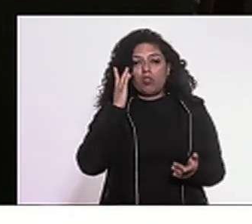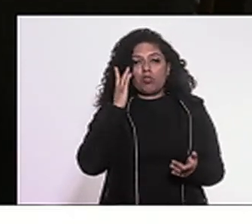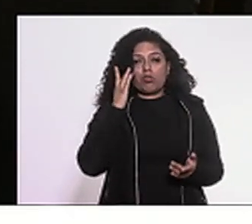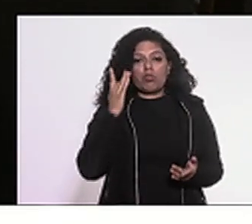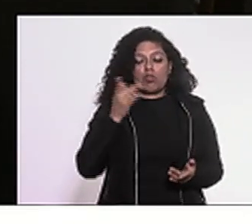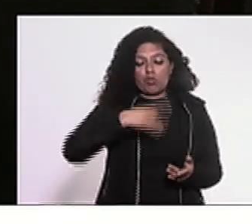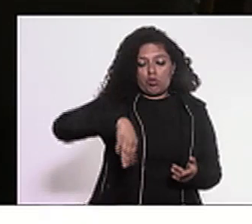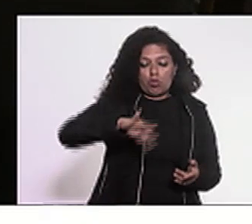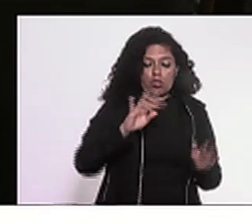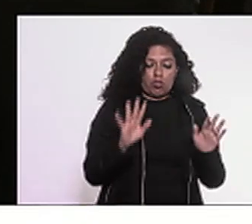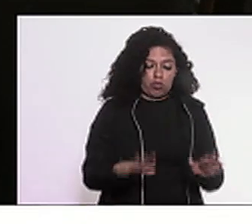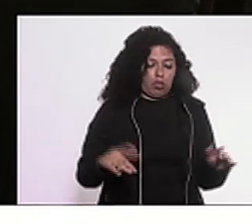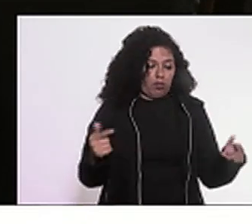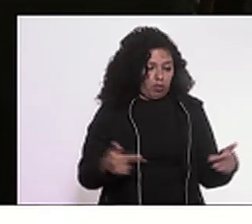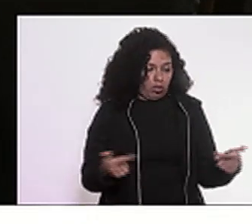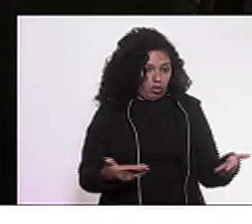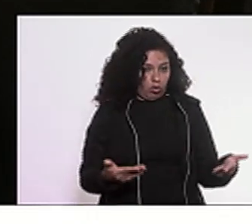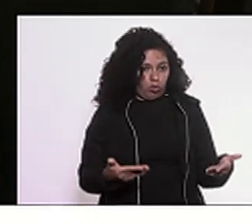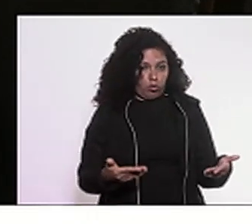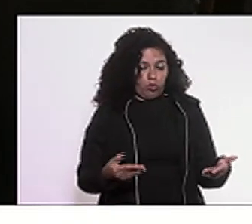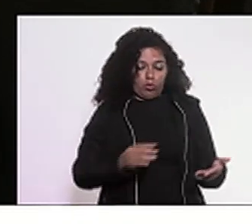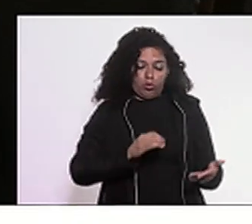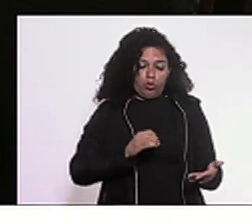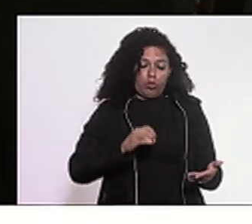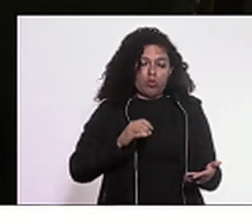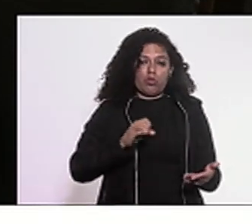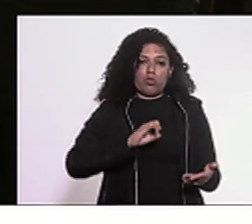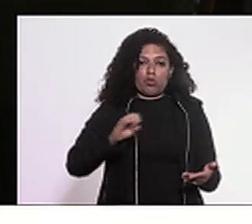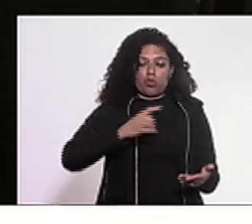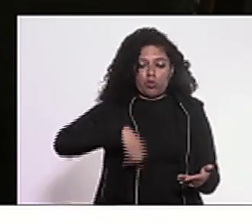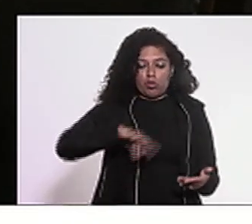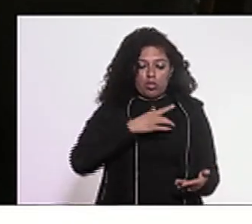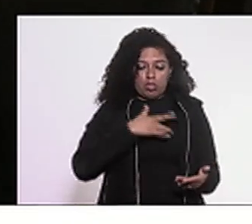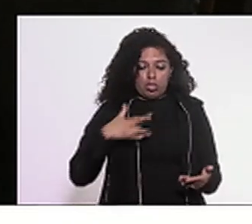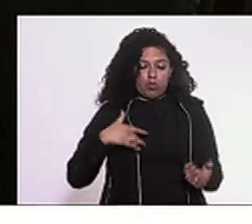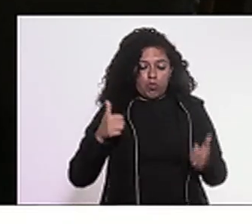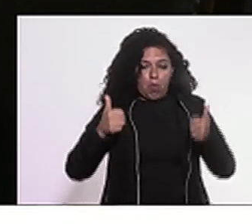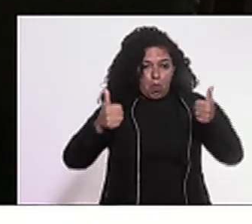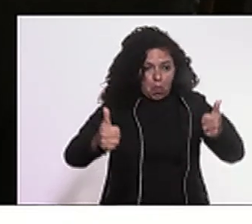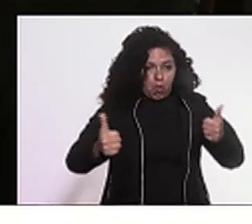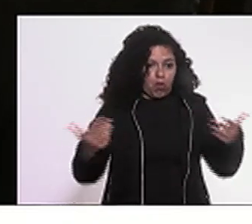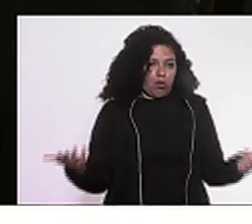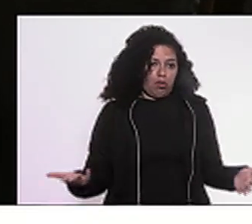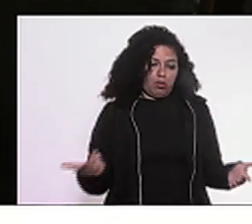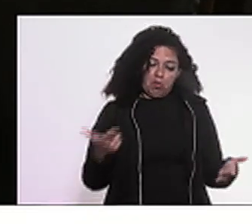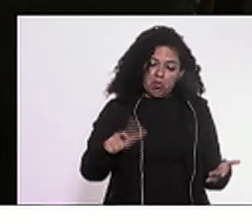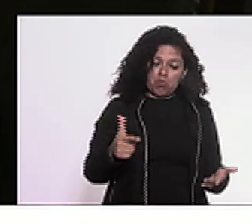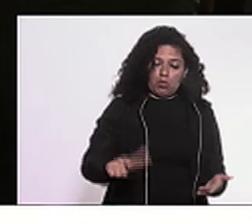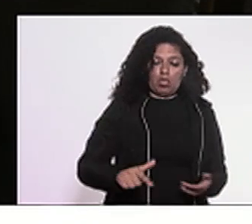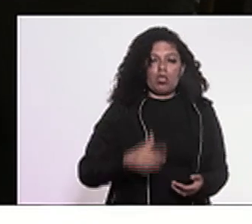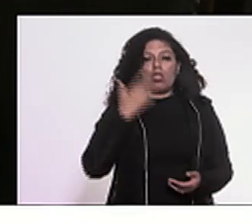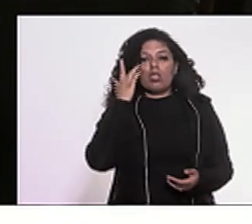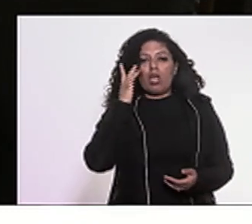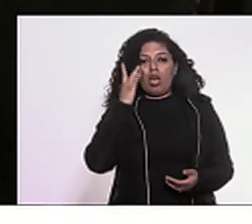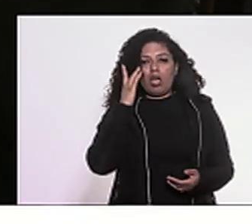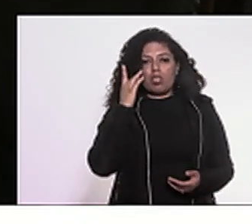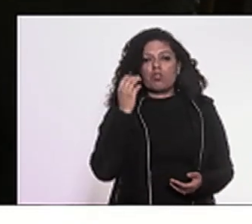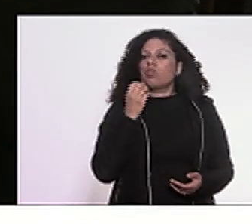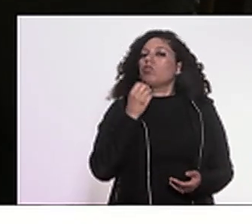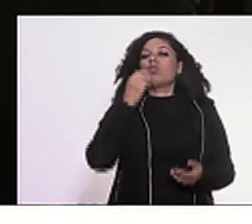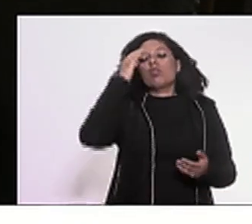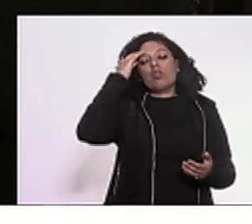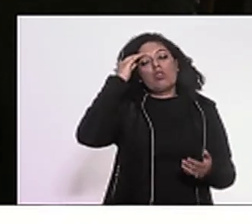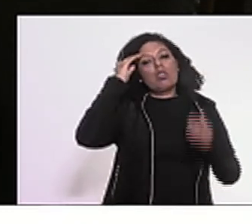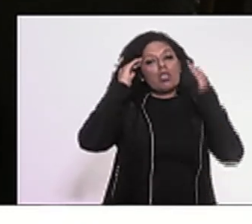estaríamos aqui se não tivéssemos uma saúde plena para poder estar. Então, eu acho que o respeito é bom e eu